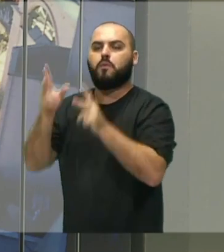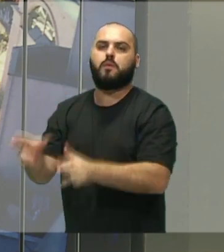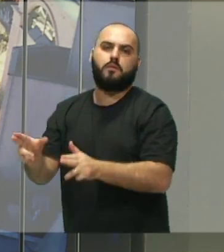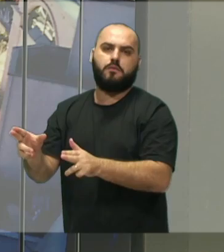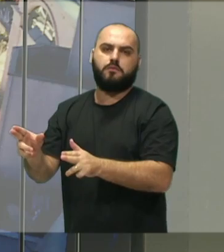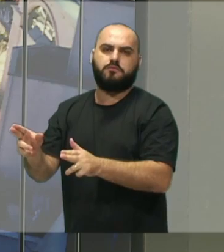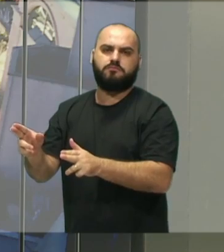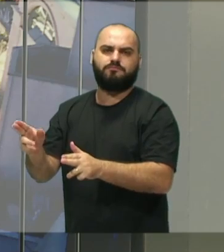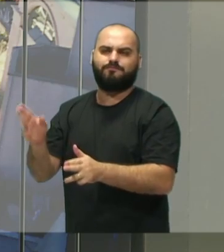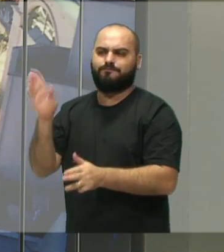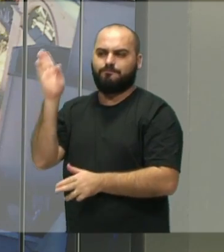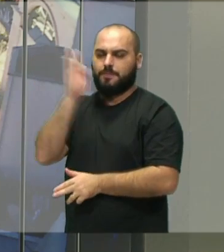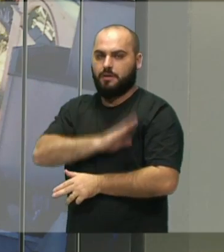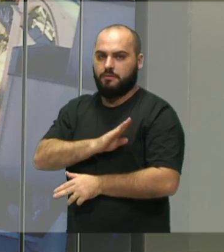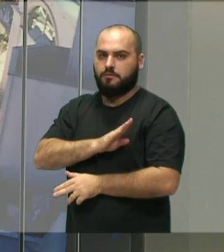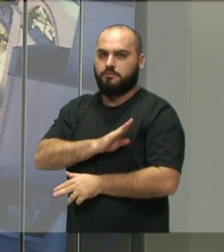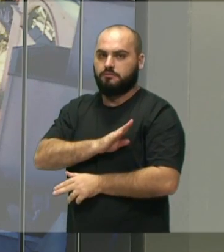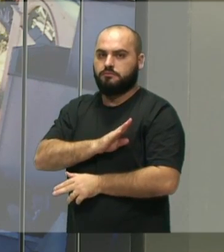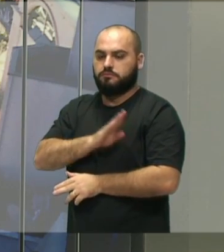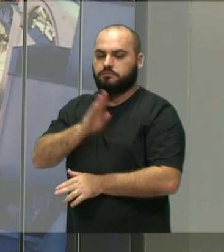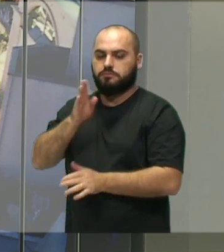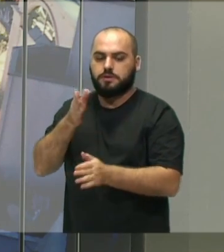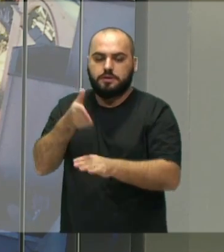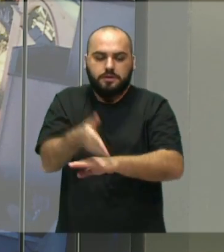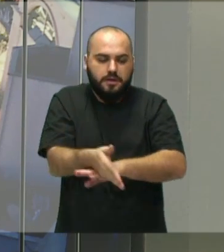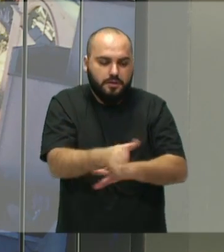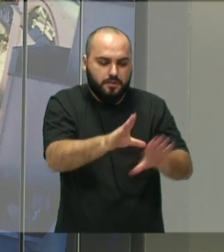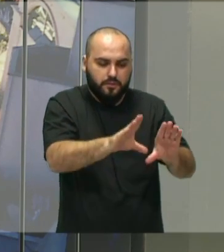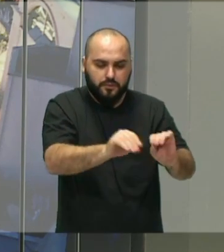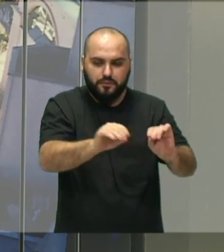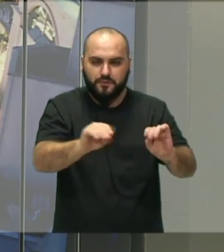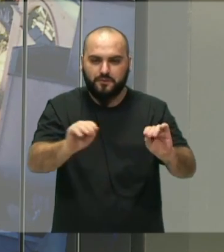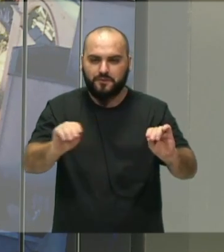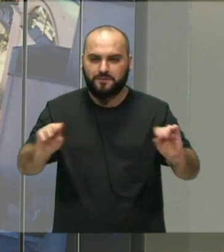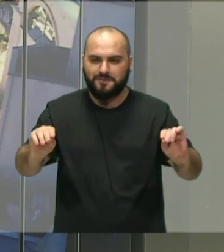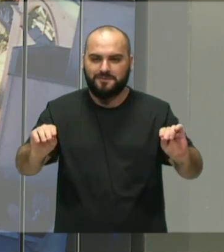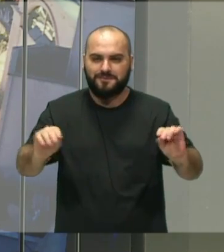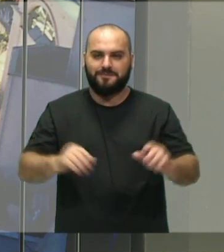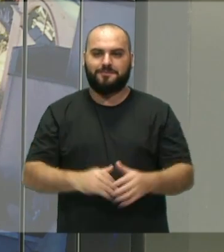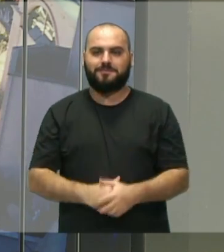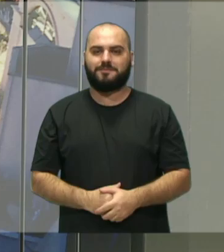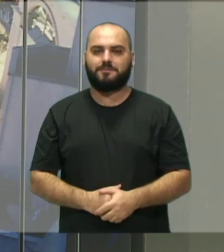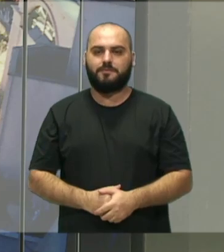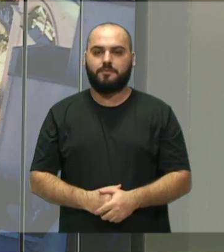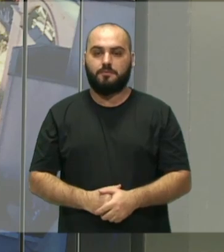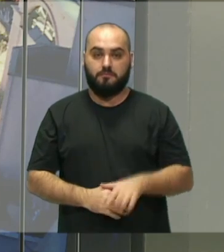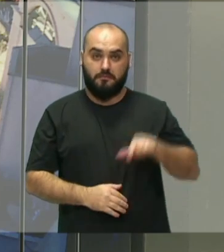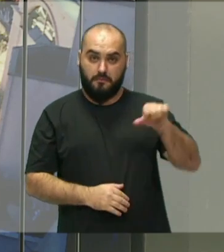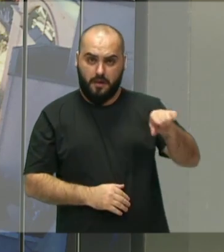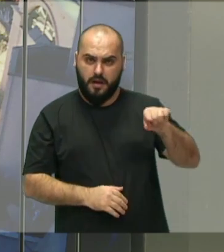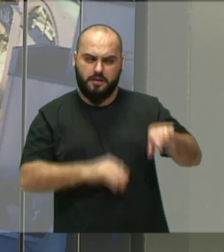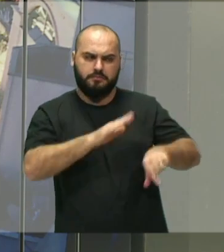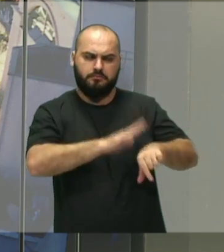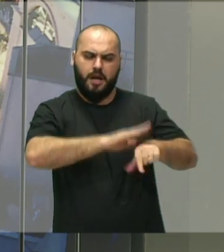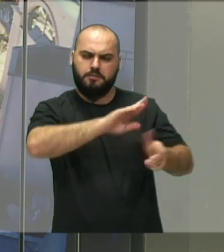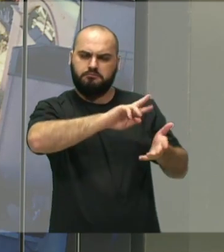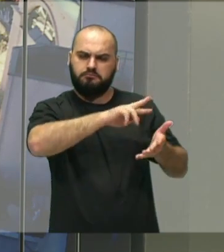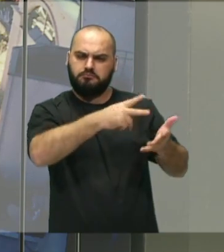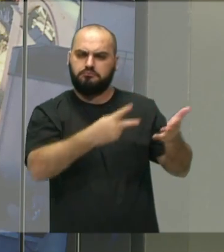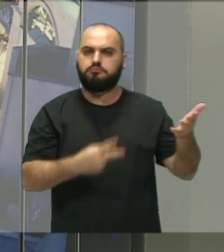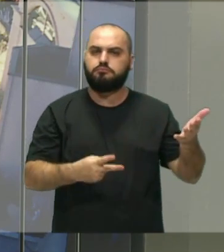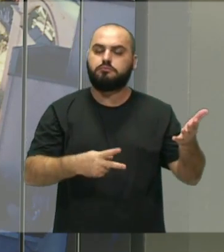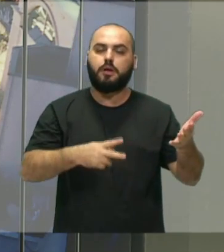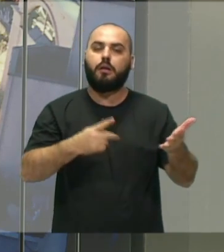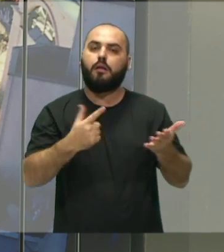mal colocado, nas gretinhas do estofado. Esse e outros poemas fazem parte do